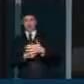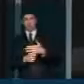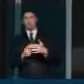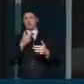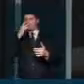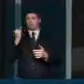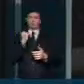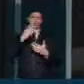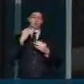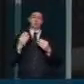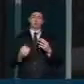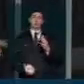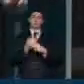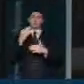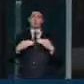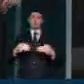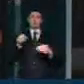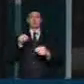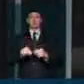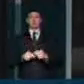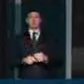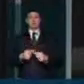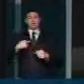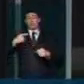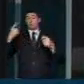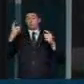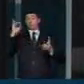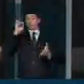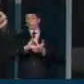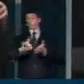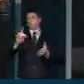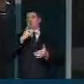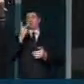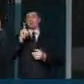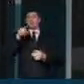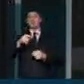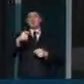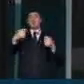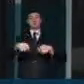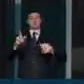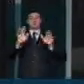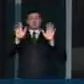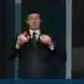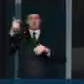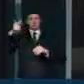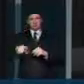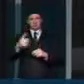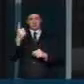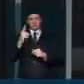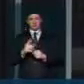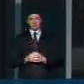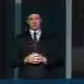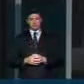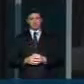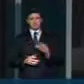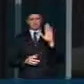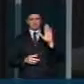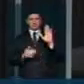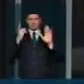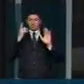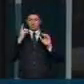Ministério e repudia o discurso de que seria desnecessário mais um Ministério. Deputado Pedro Eugênio, só um minuto